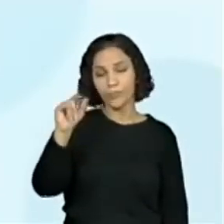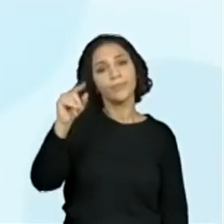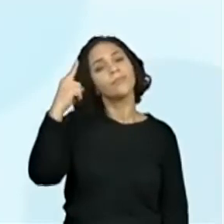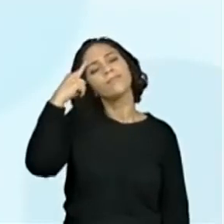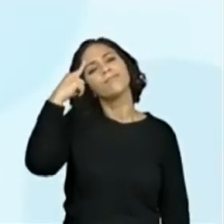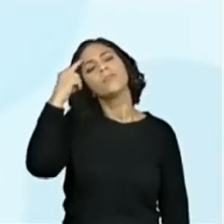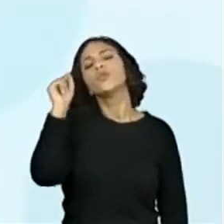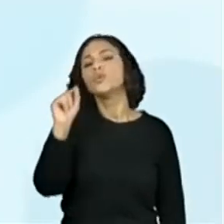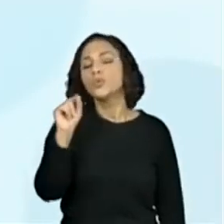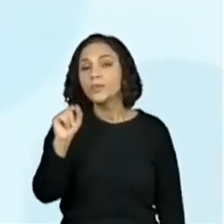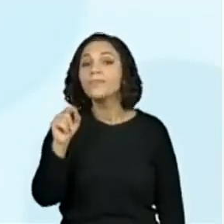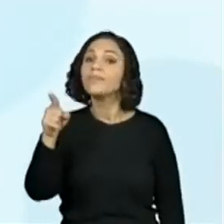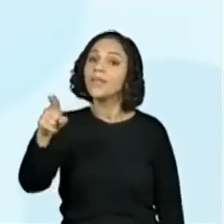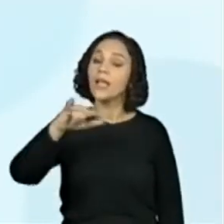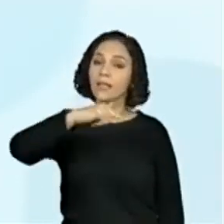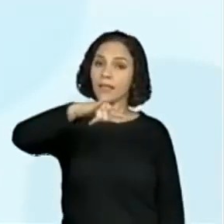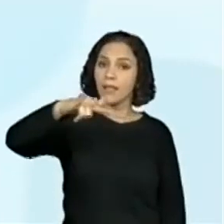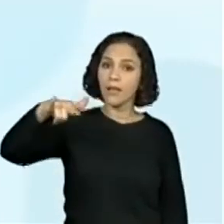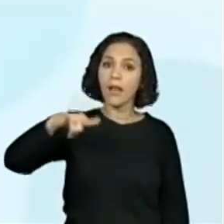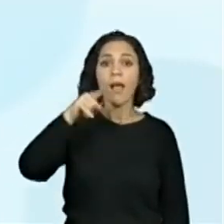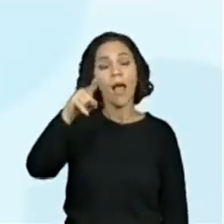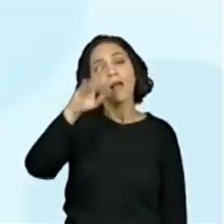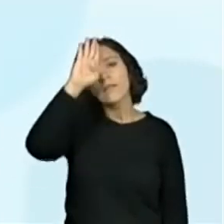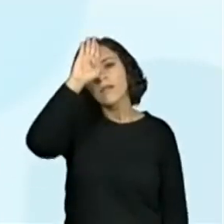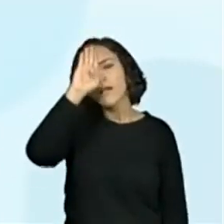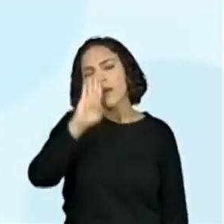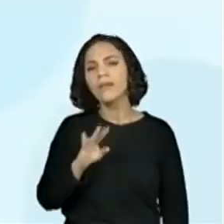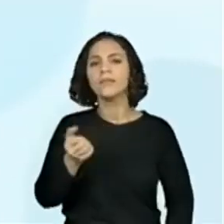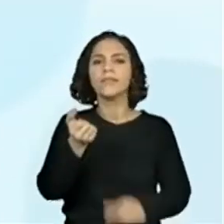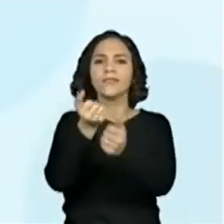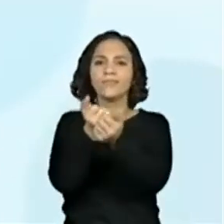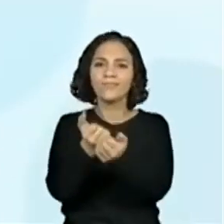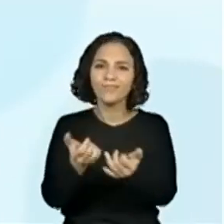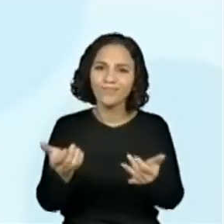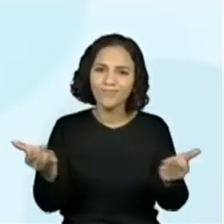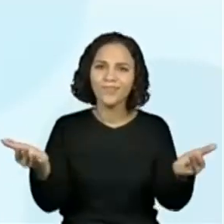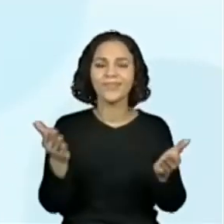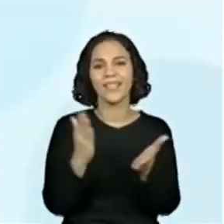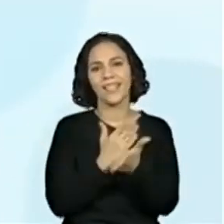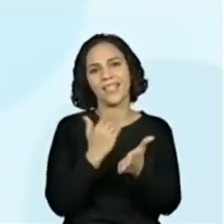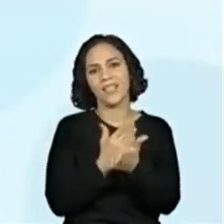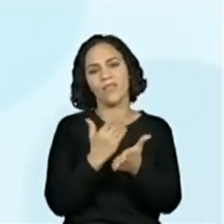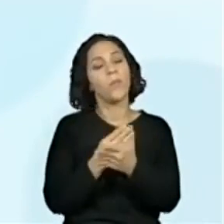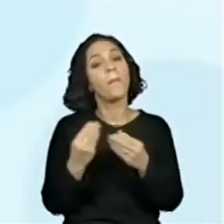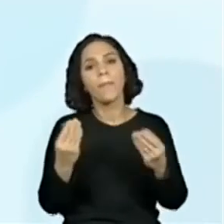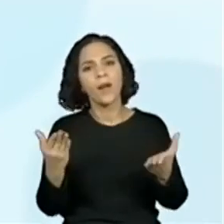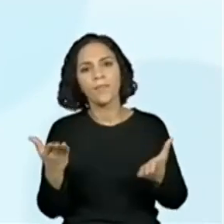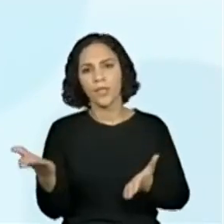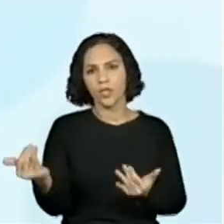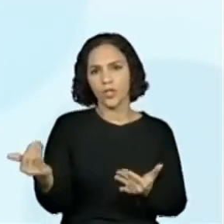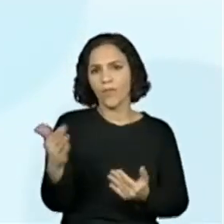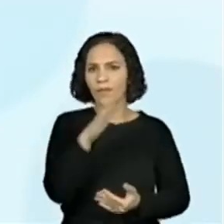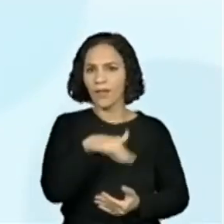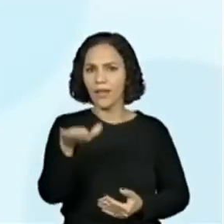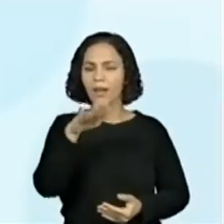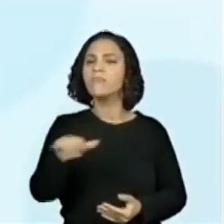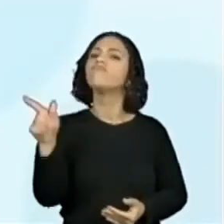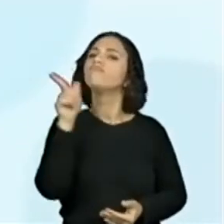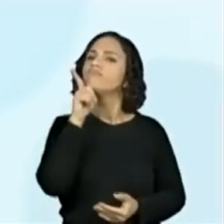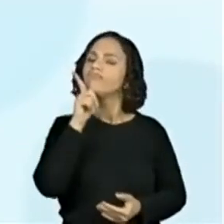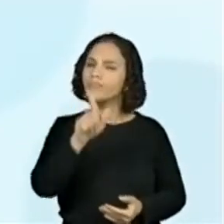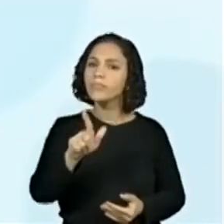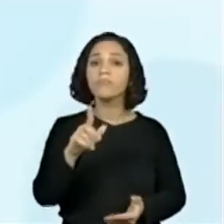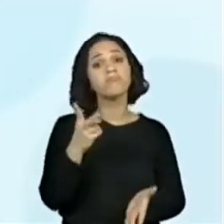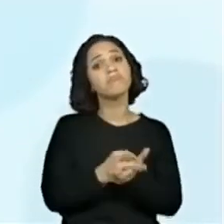drones, ela vem distribuindo livros gratuitamente para que jovens e crianças possam continuar aprendendo